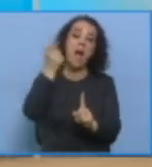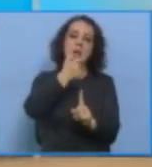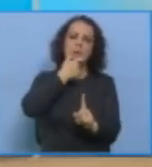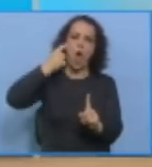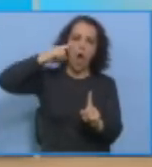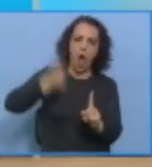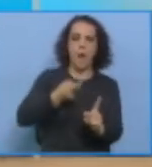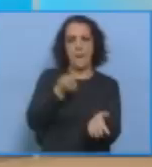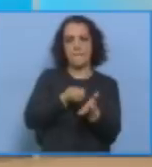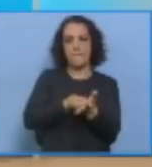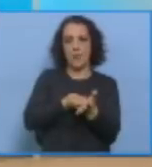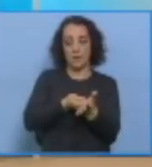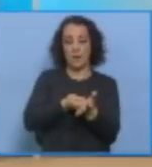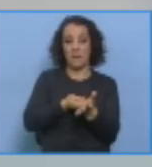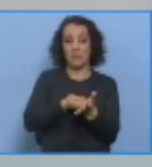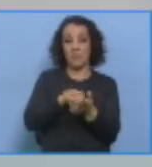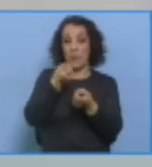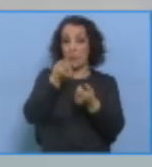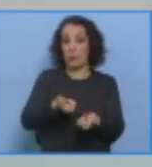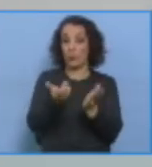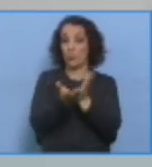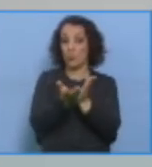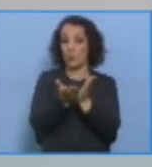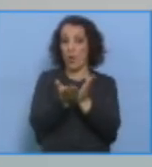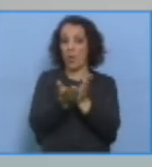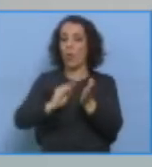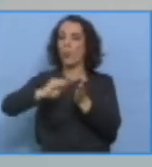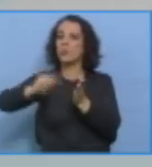ver, e isto... São poucas as exceções das escolas que têm contrato de associação.